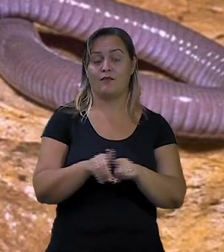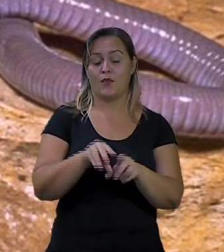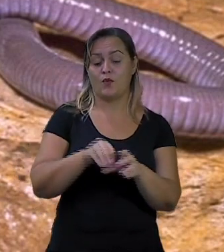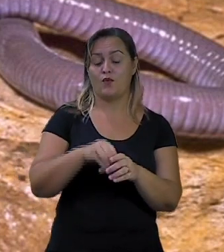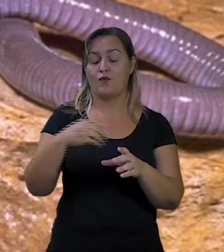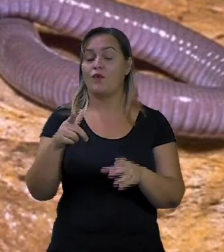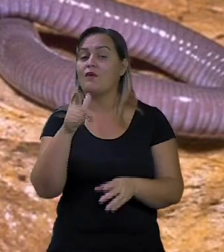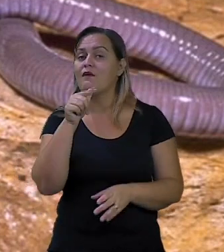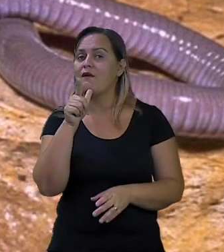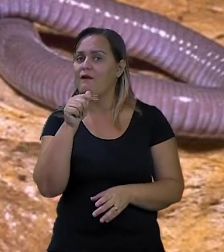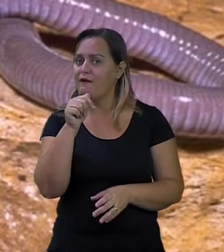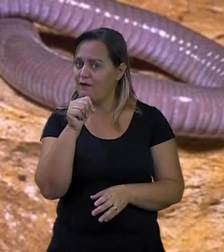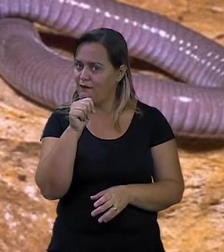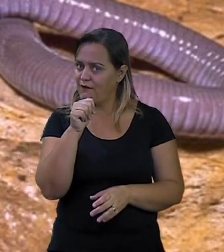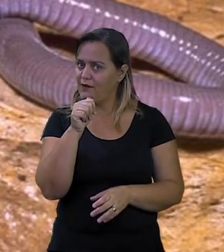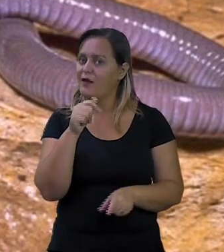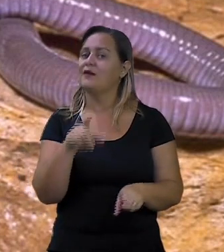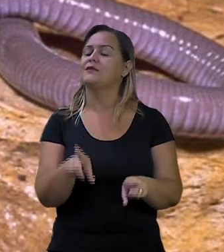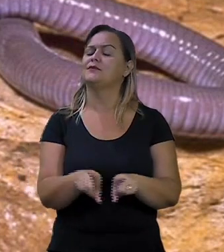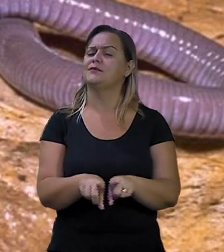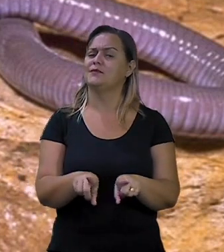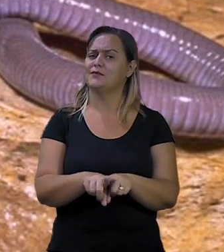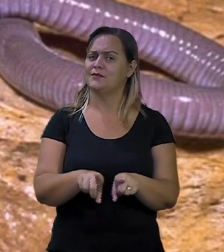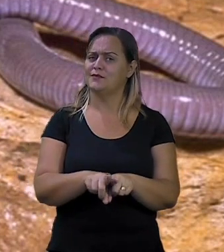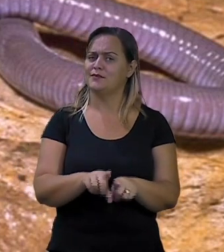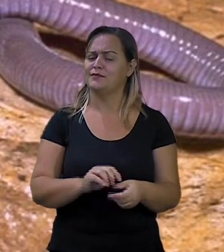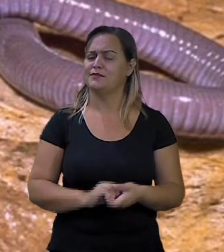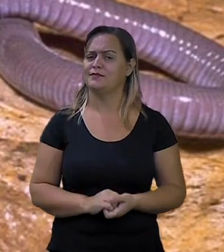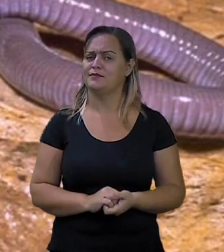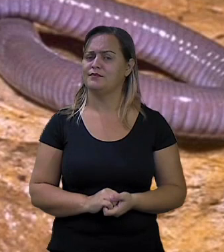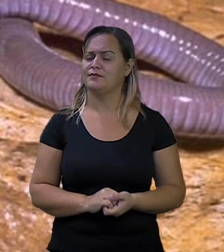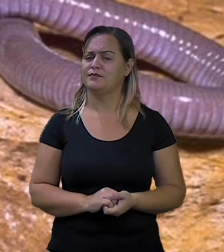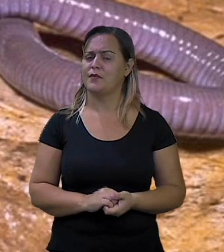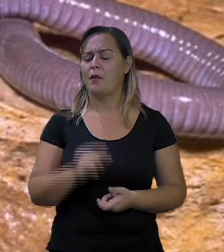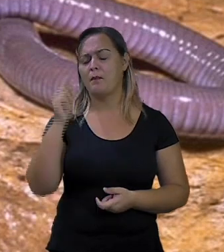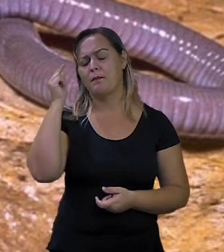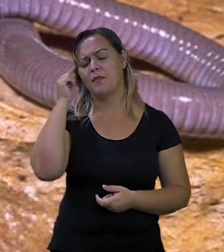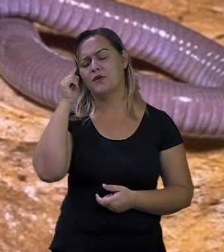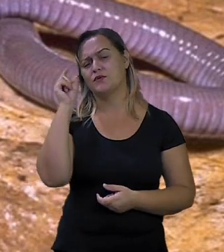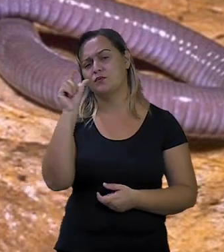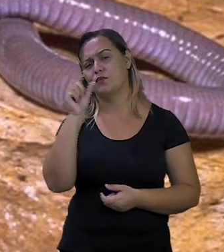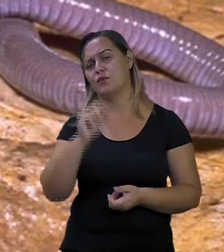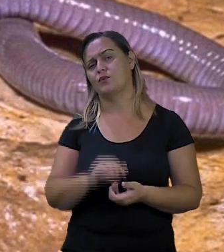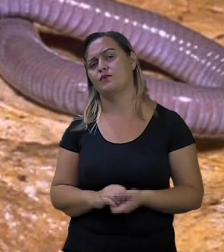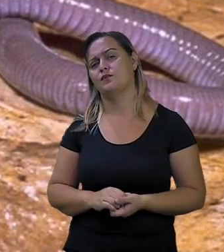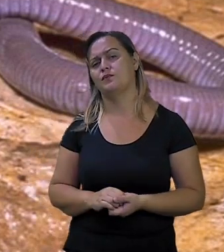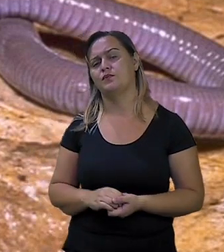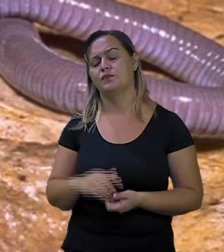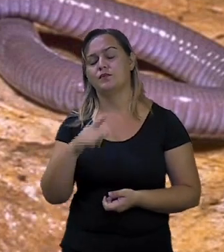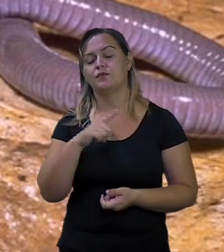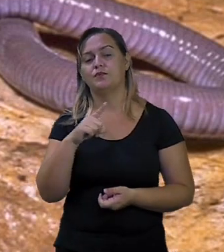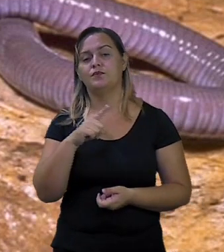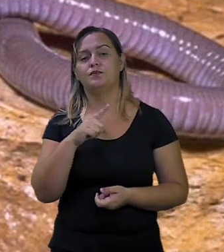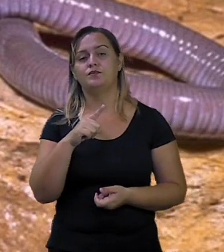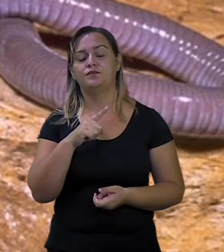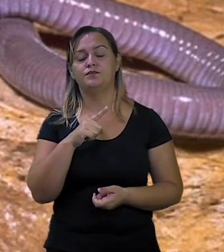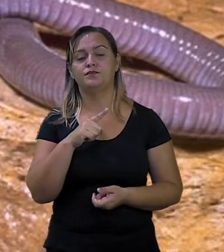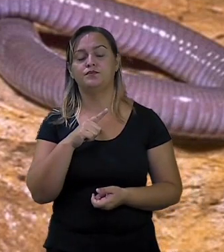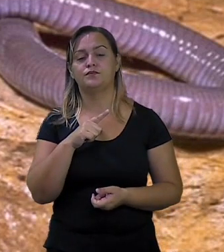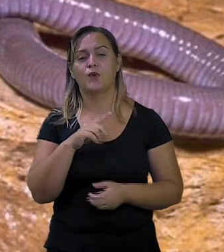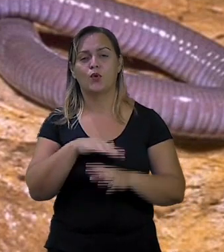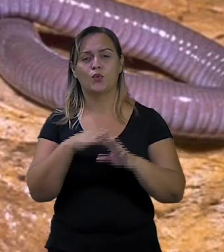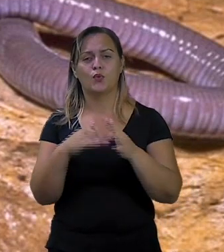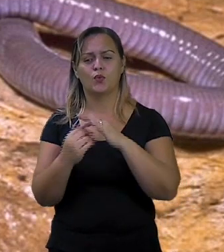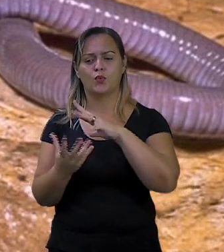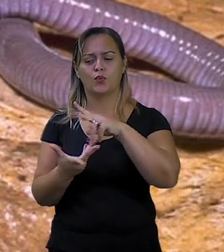em três ordens Então vamos lá pensar um pouquinho eles estão distribuídos geograficamente na terra